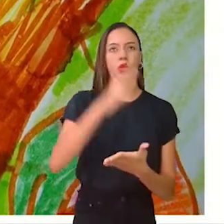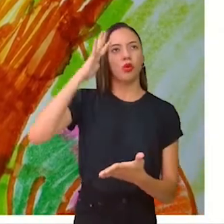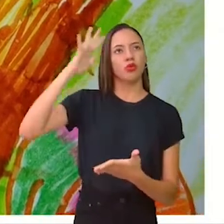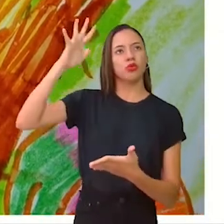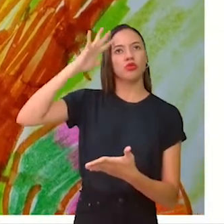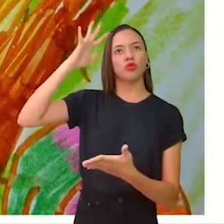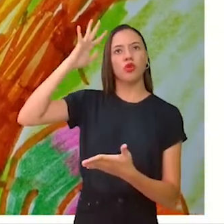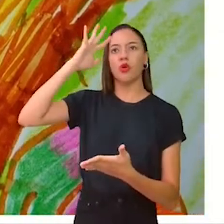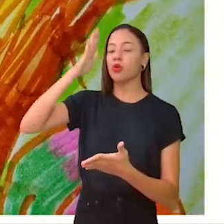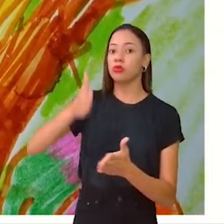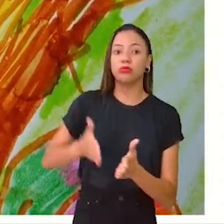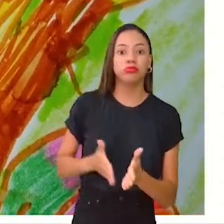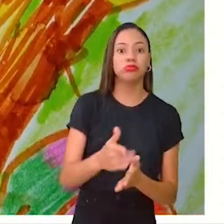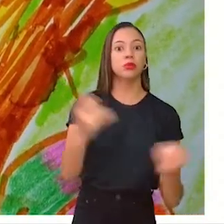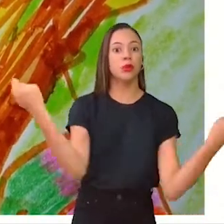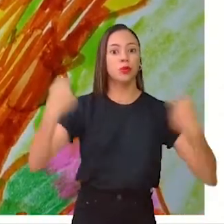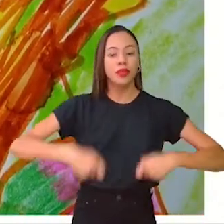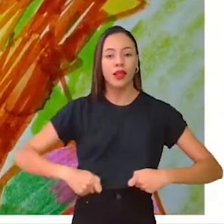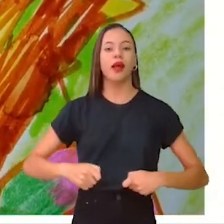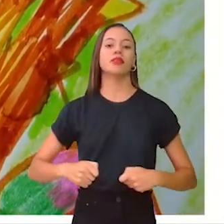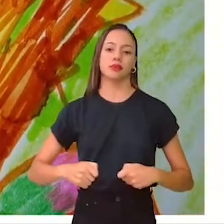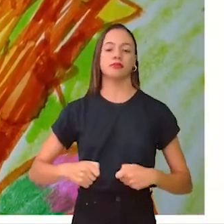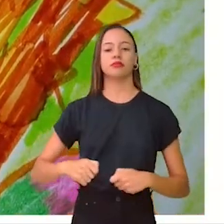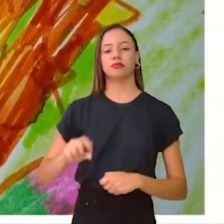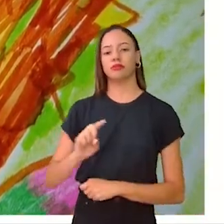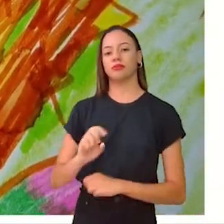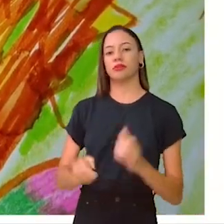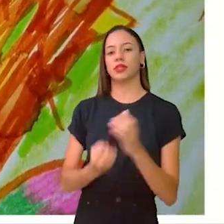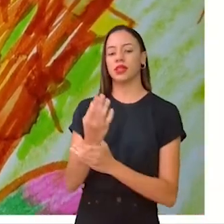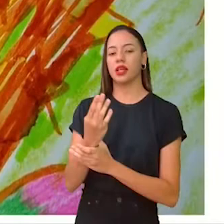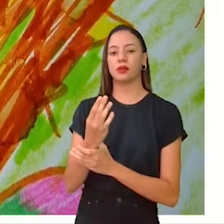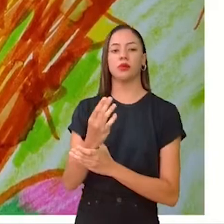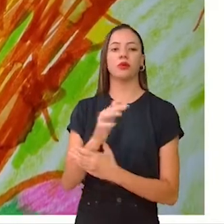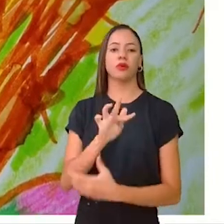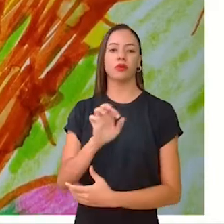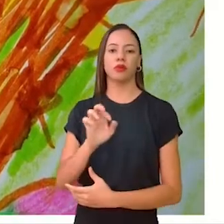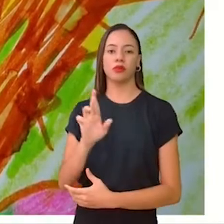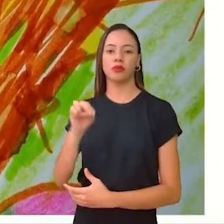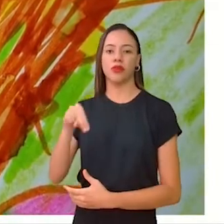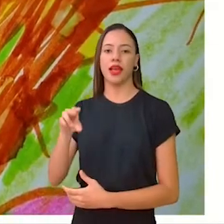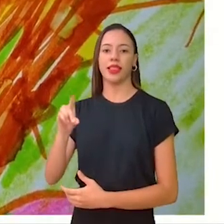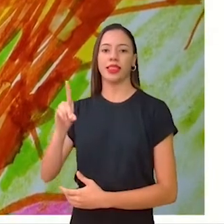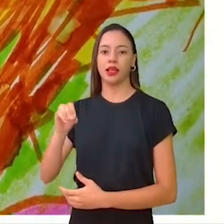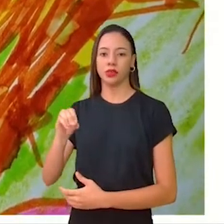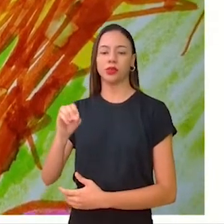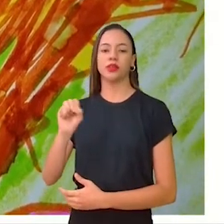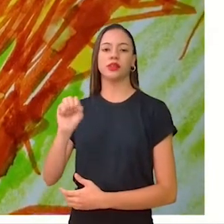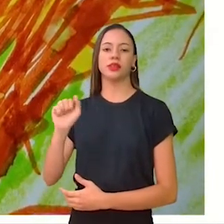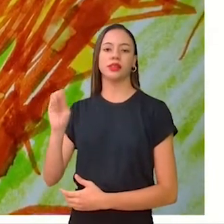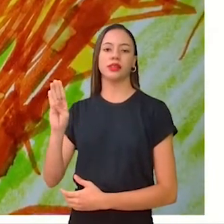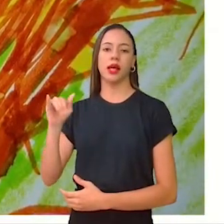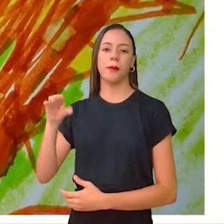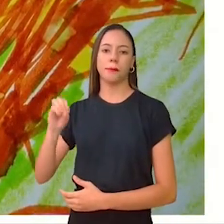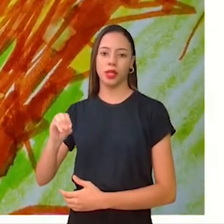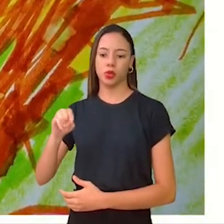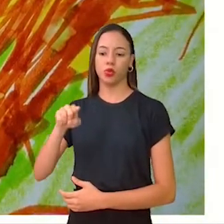um encontro. Fernando Sabino, trecho de Um Encontro Marcado.